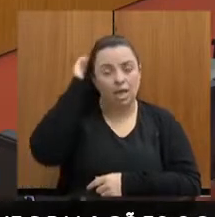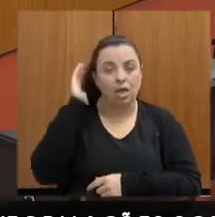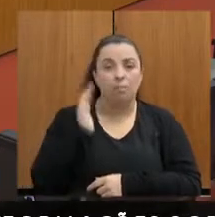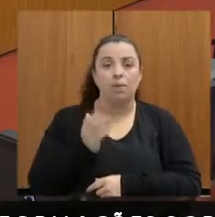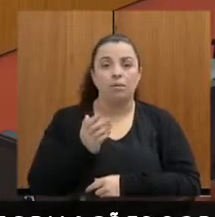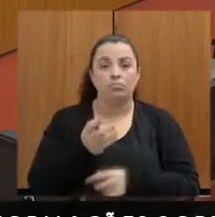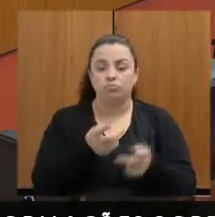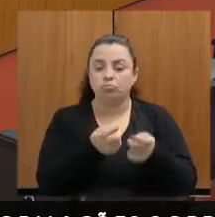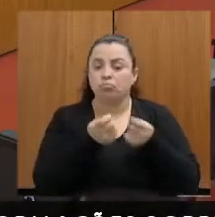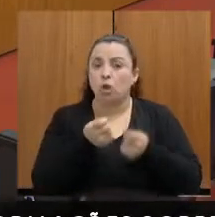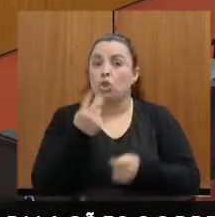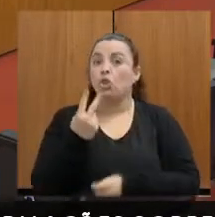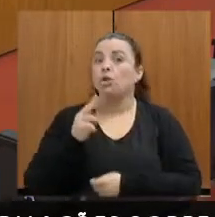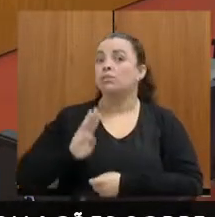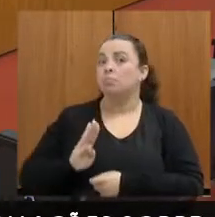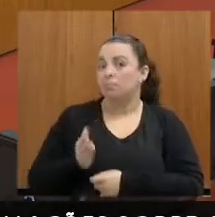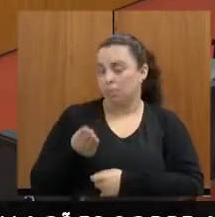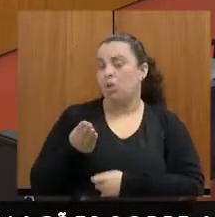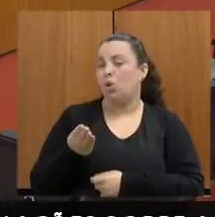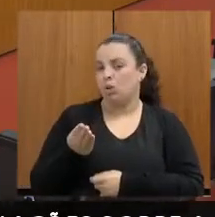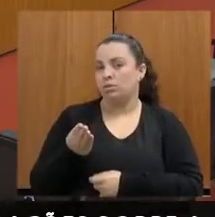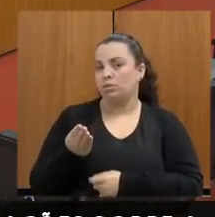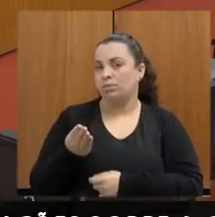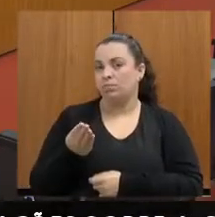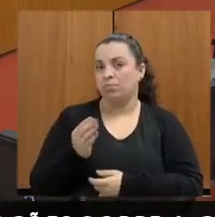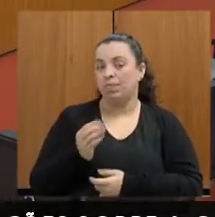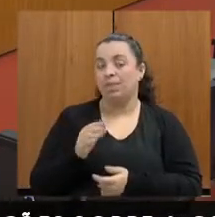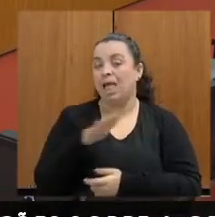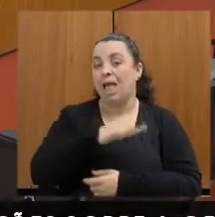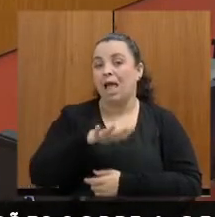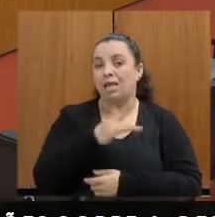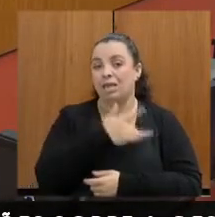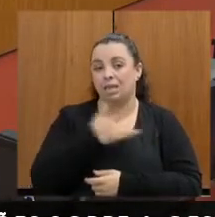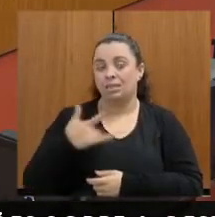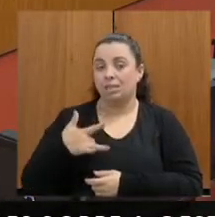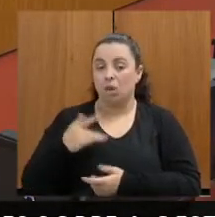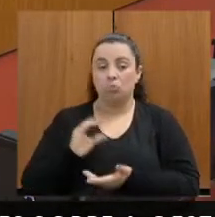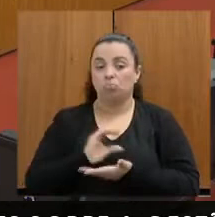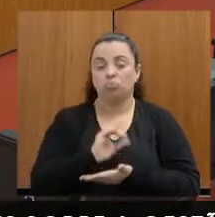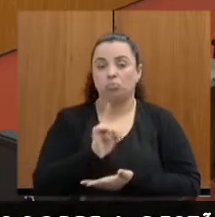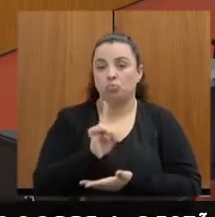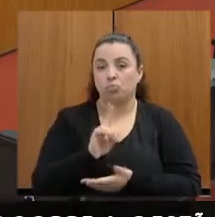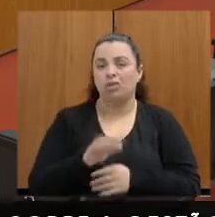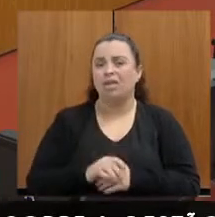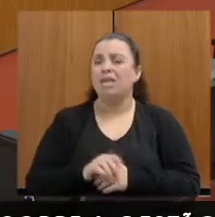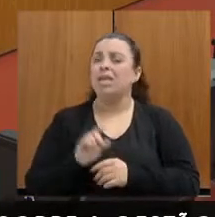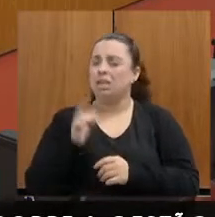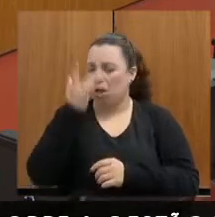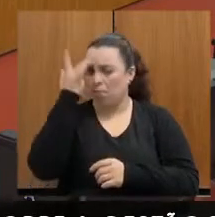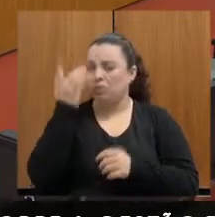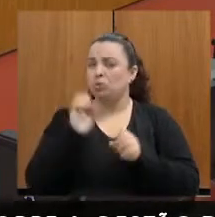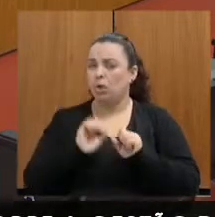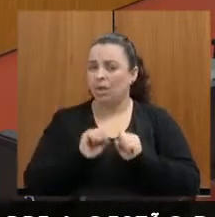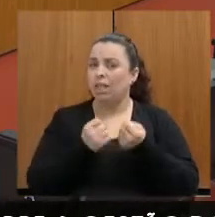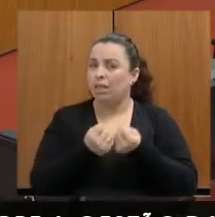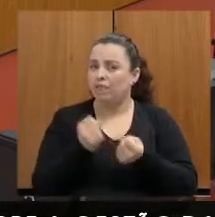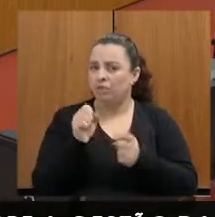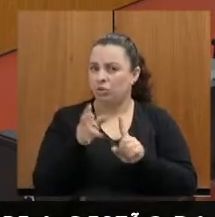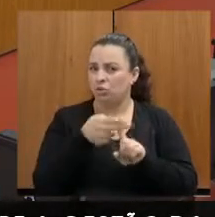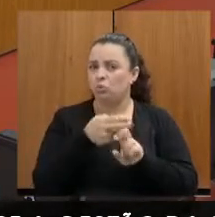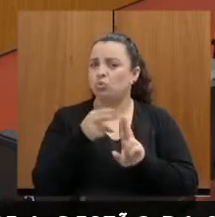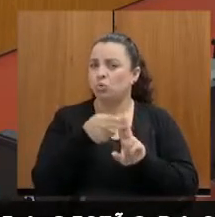Bilhões na área da saúde né então para quem defende os fuzis faz muita muita diferença